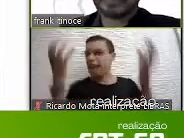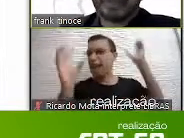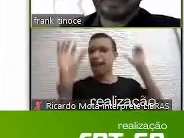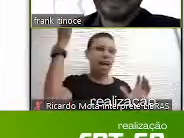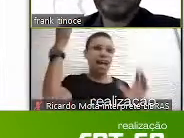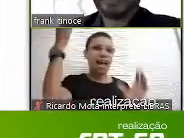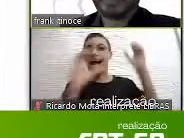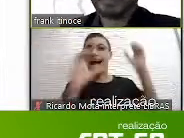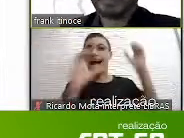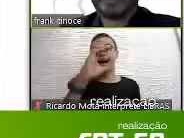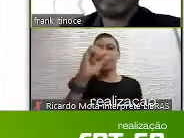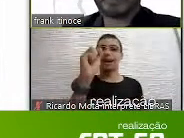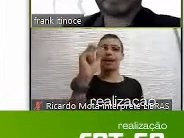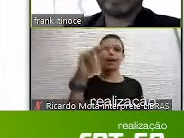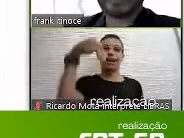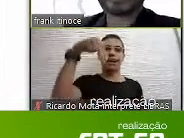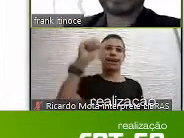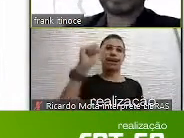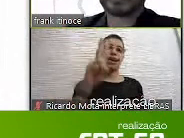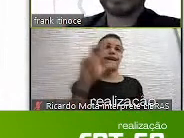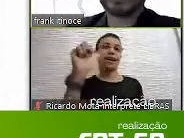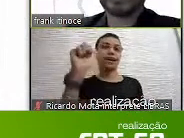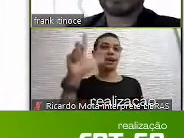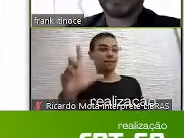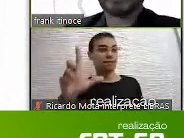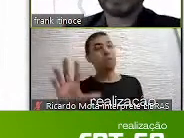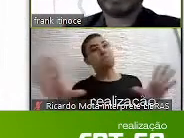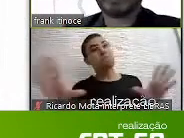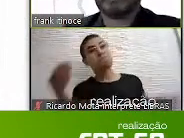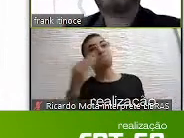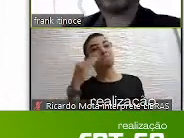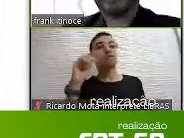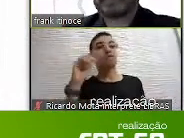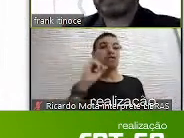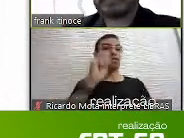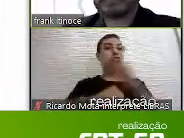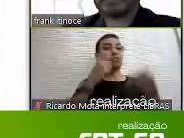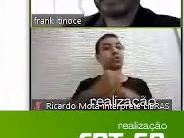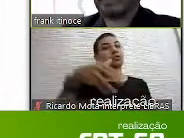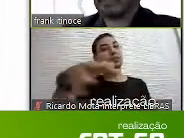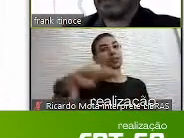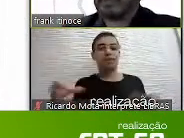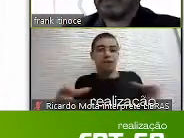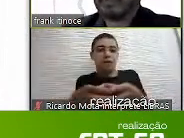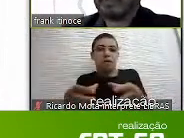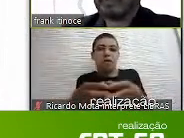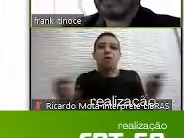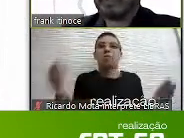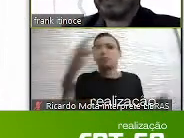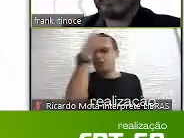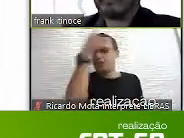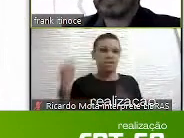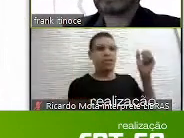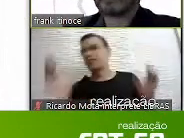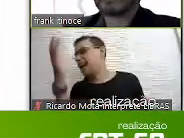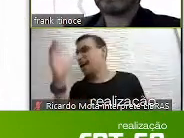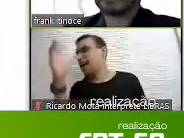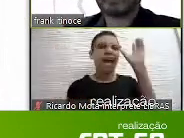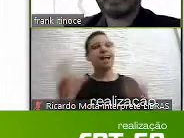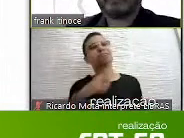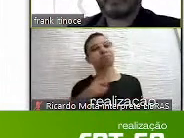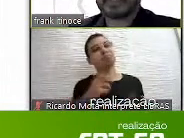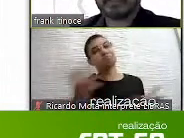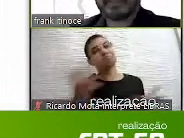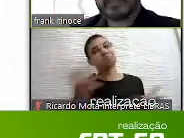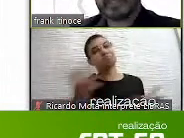acredito que até ano que vem tem aglomeração nos clubes, né? Esperamos, né? Então, sim, existe várias formas de